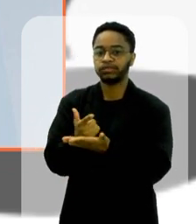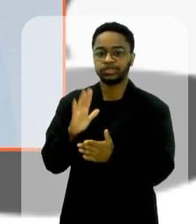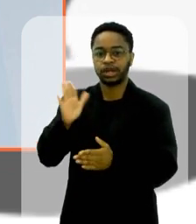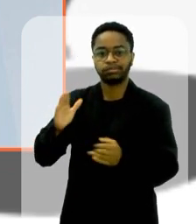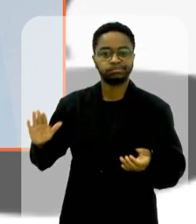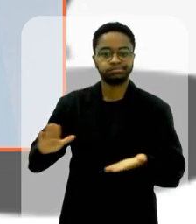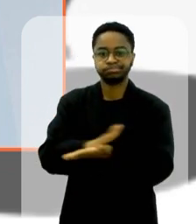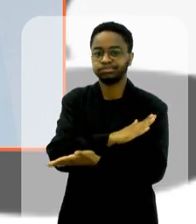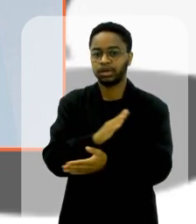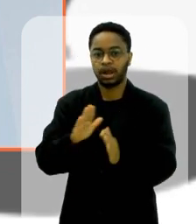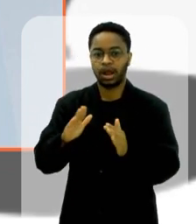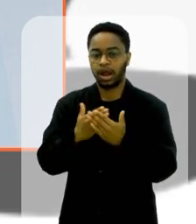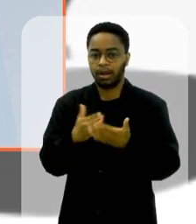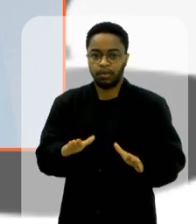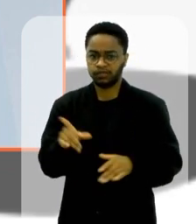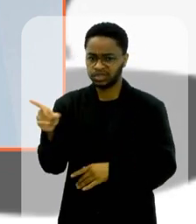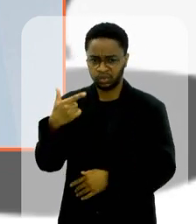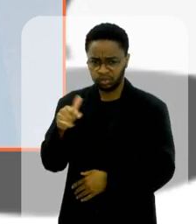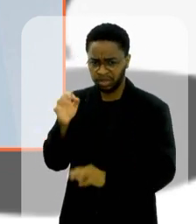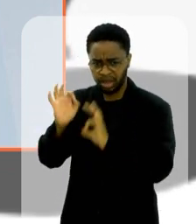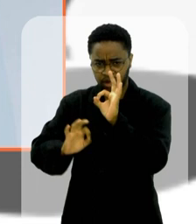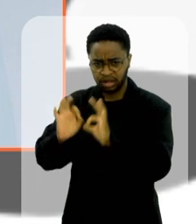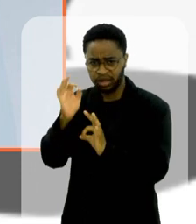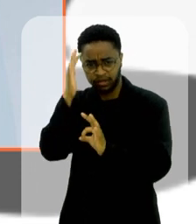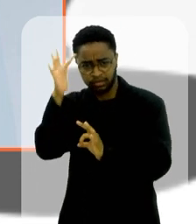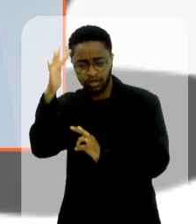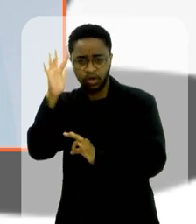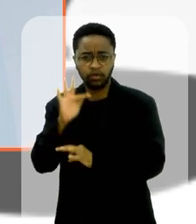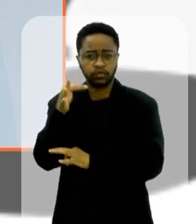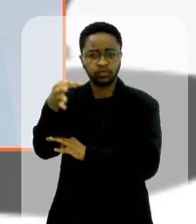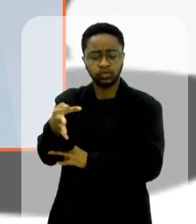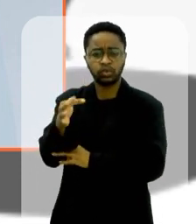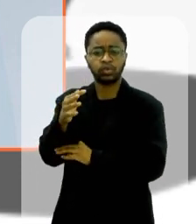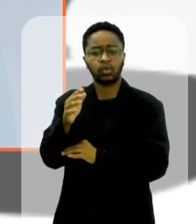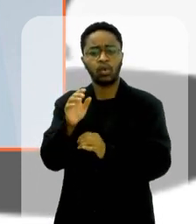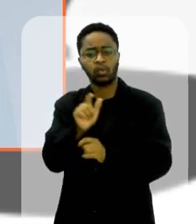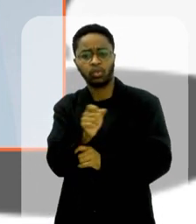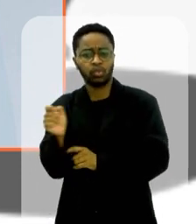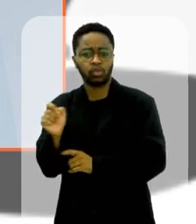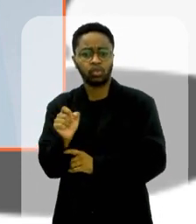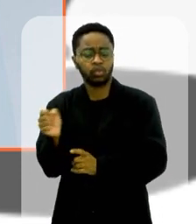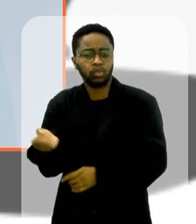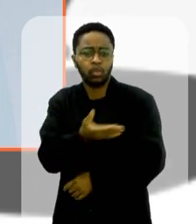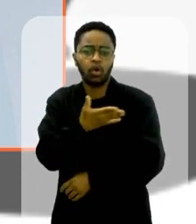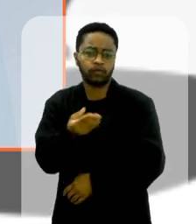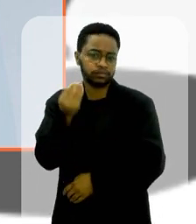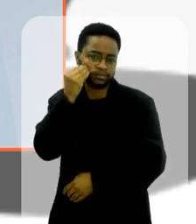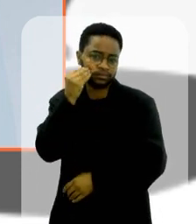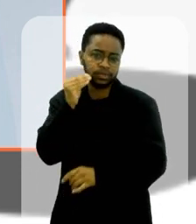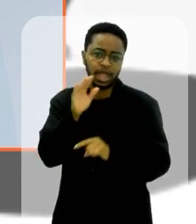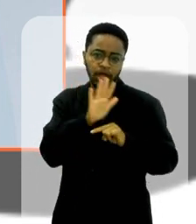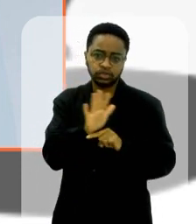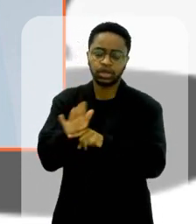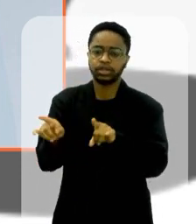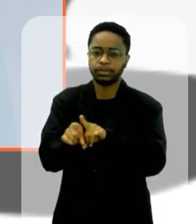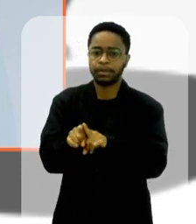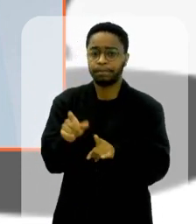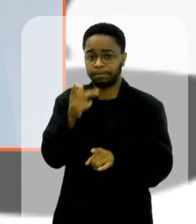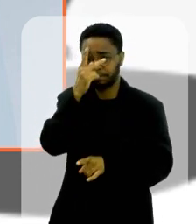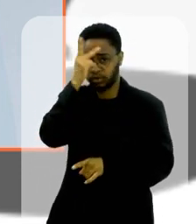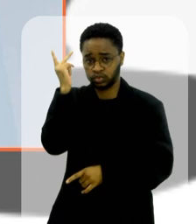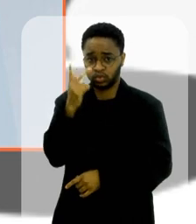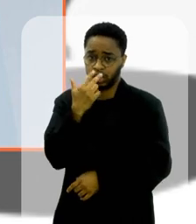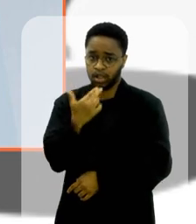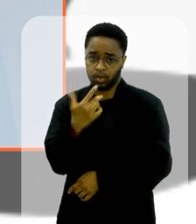esgotado. Clério, você não tem planos de fazer uma outra edição, até para que os estrangeiros possam se